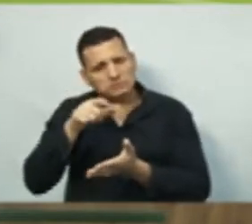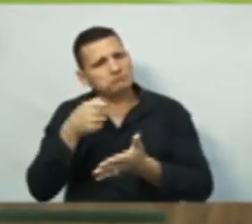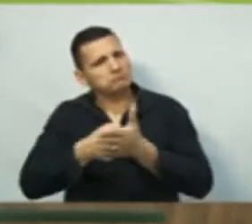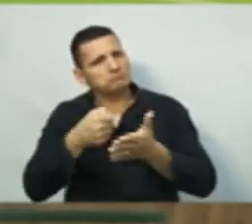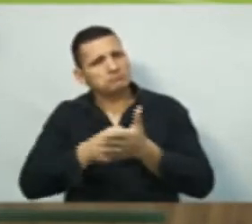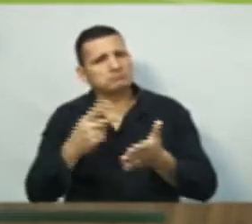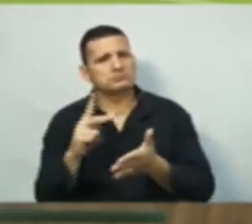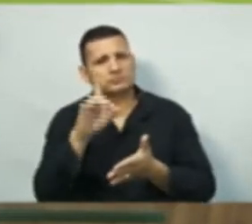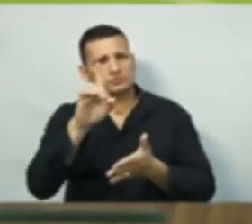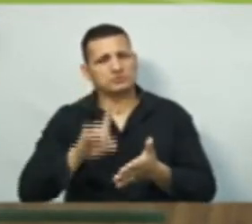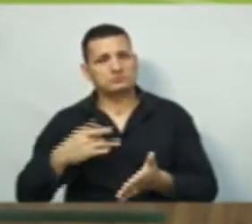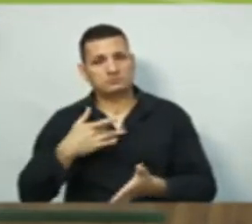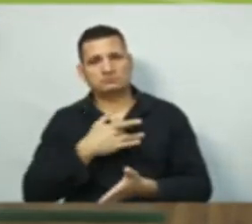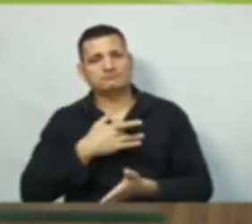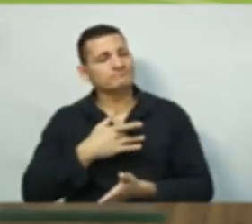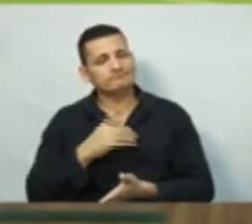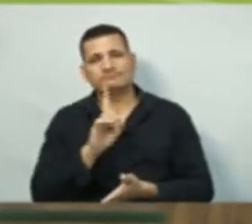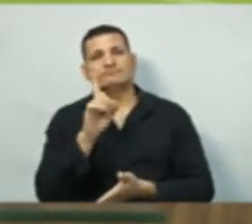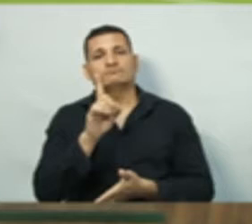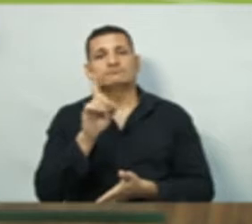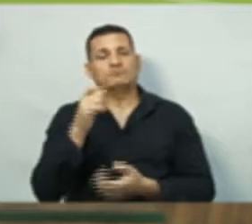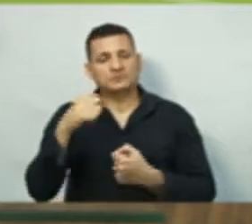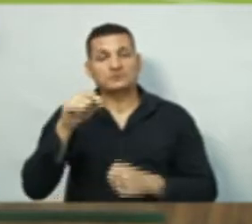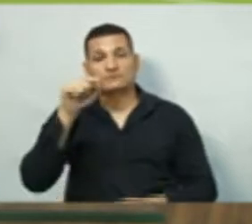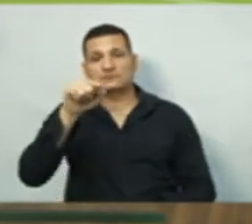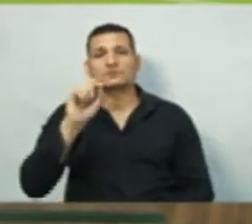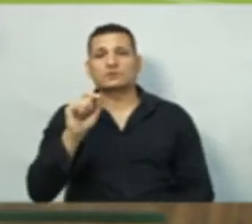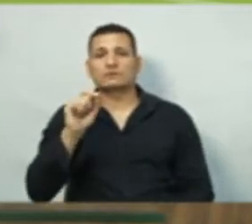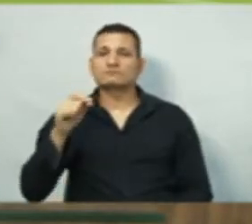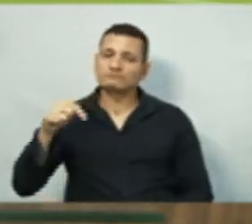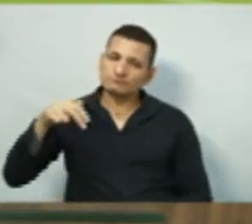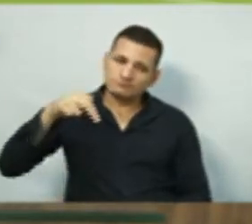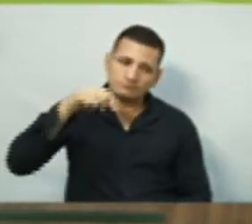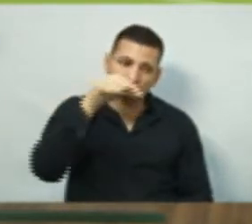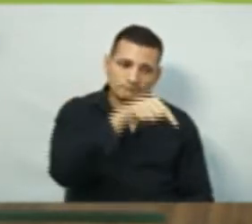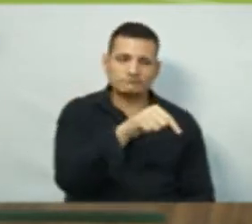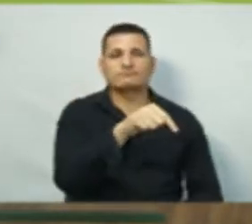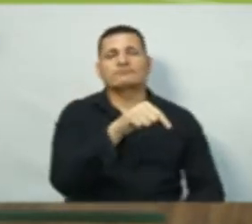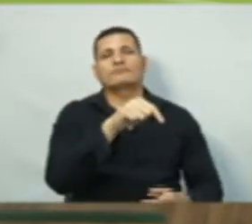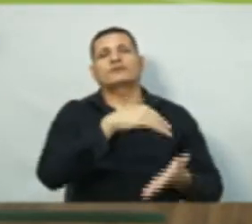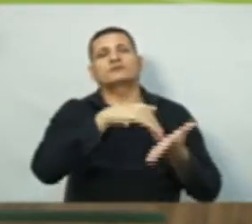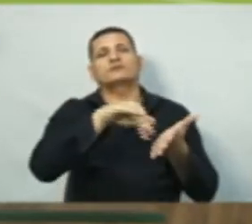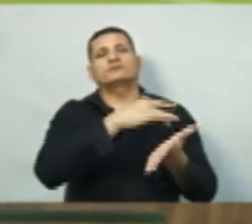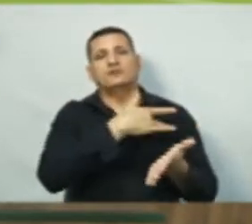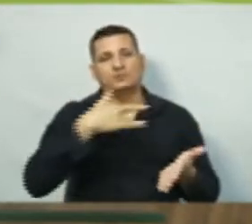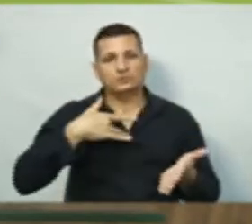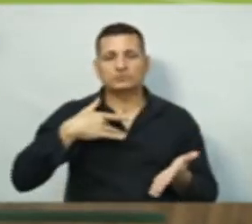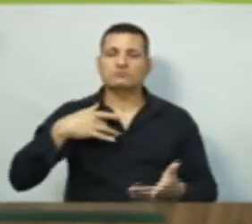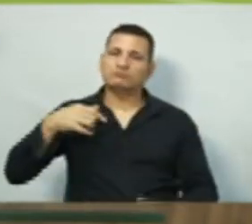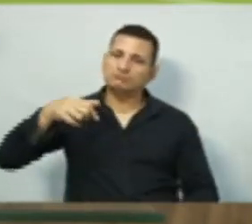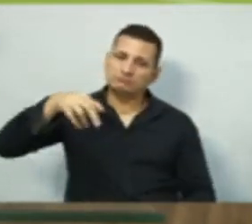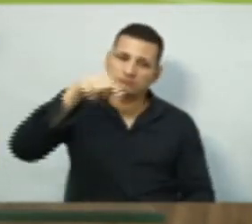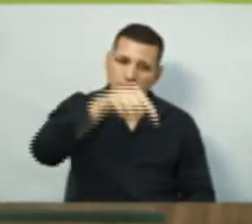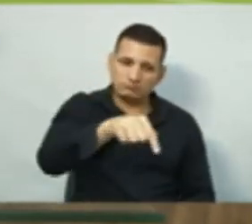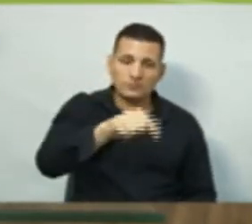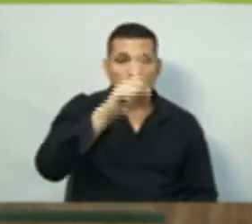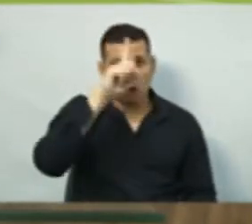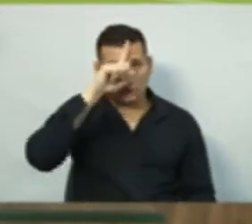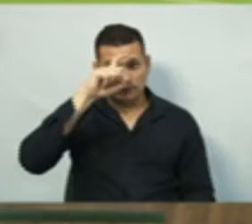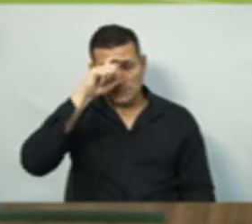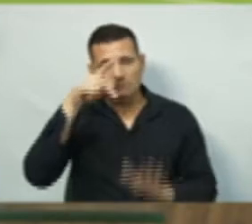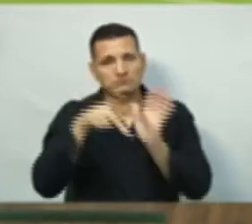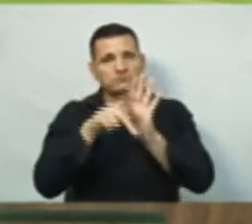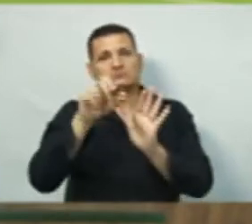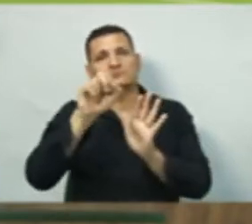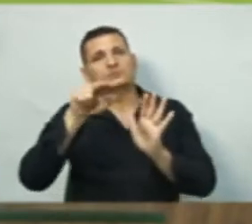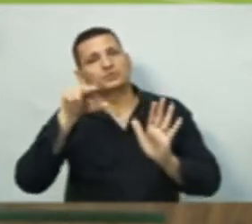saúde? Não, é necessário você se dirigir à Secretaria de Saúde, se dirigir a um hospital atendido pelo Sistema Único de Saúde